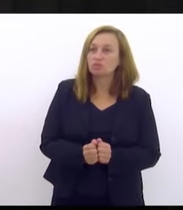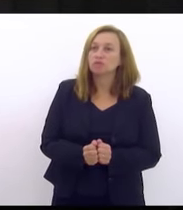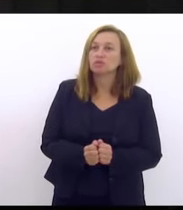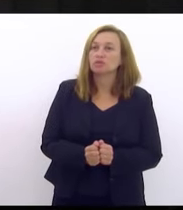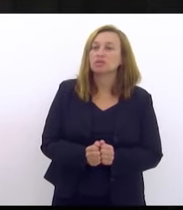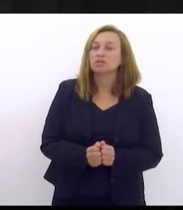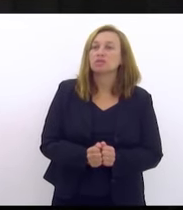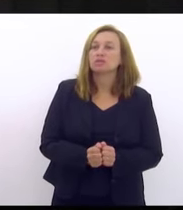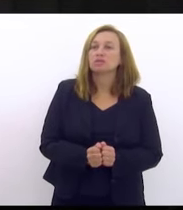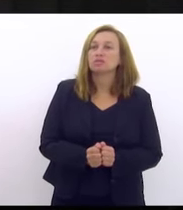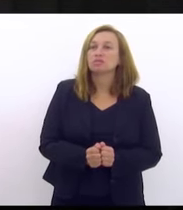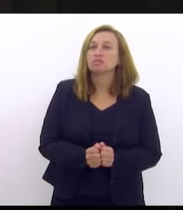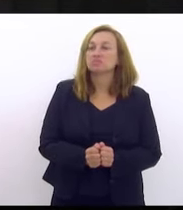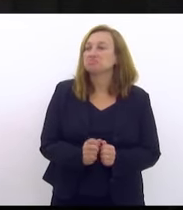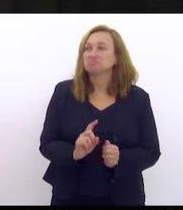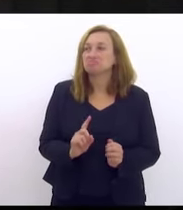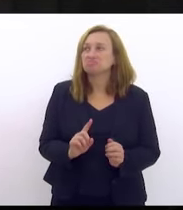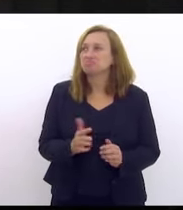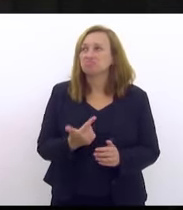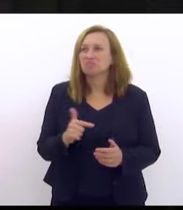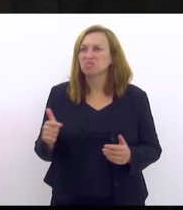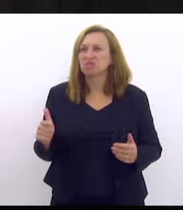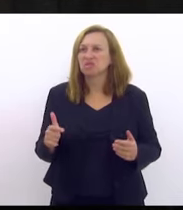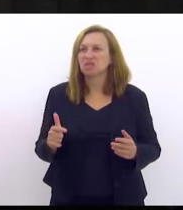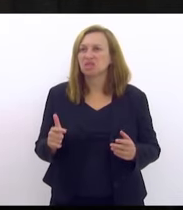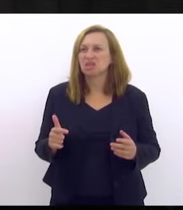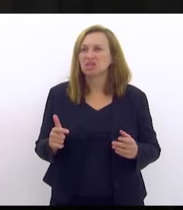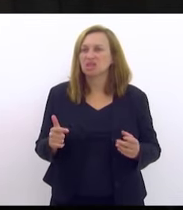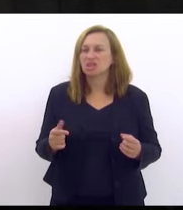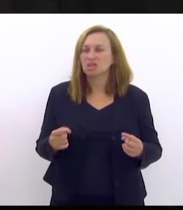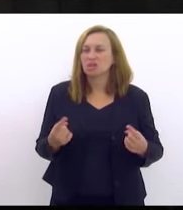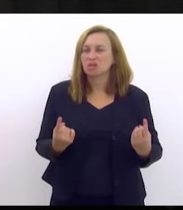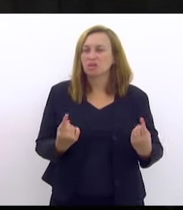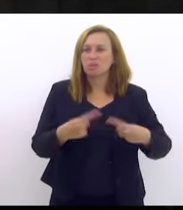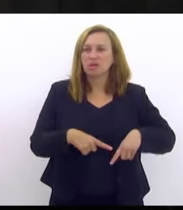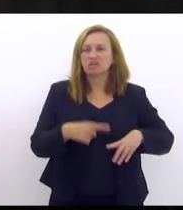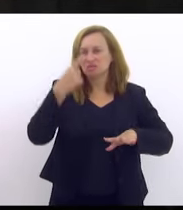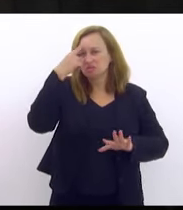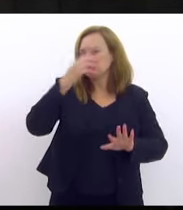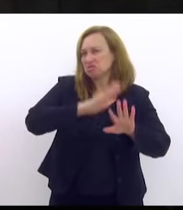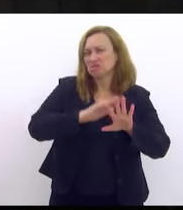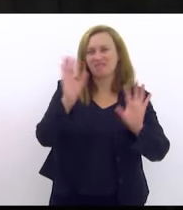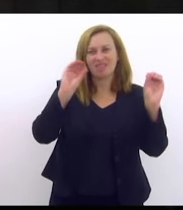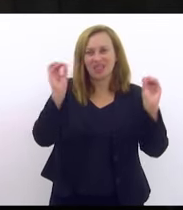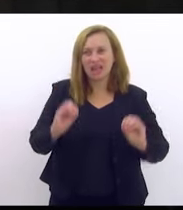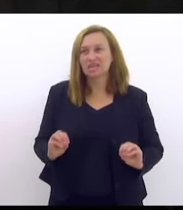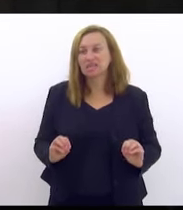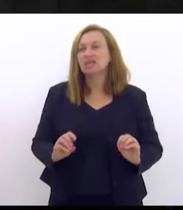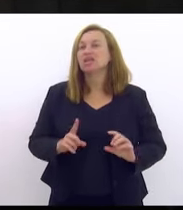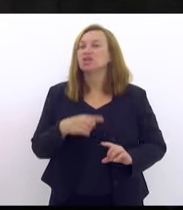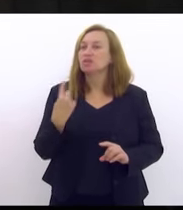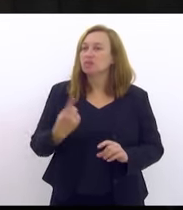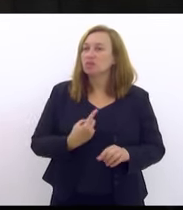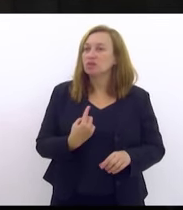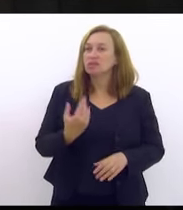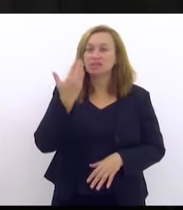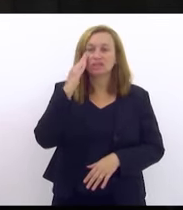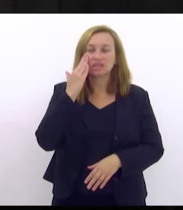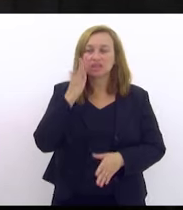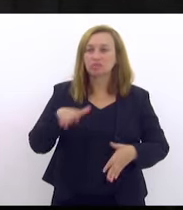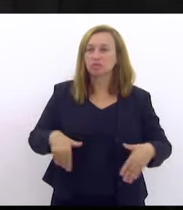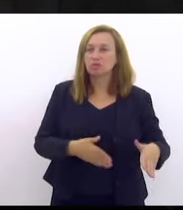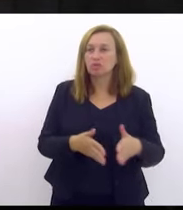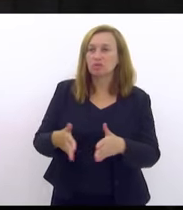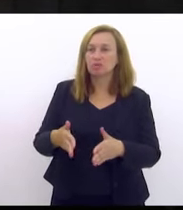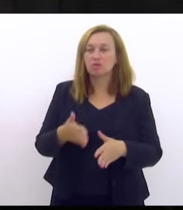sem caráter de briga ideológica, e fomos unânime em concluir que o caminho